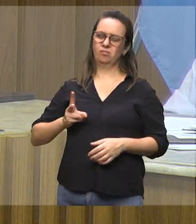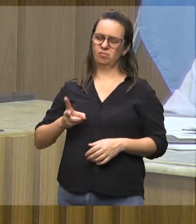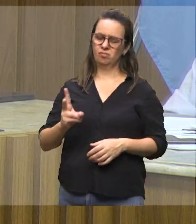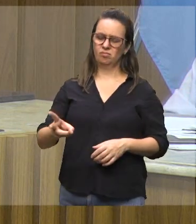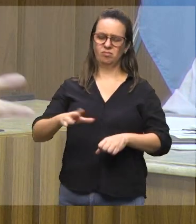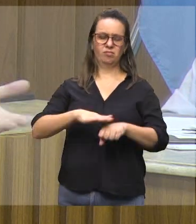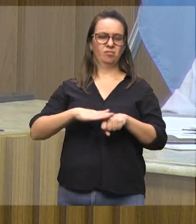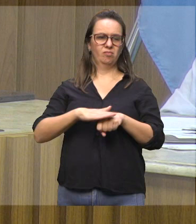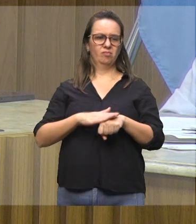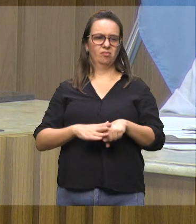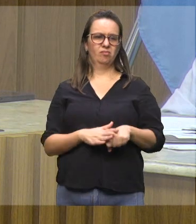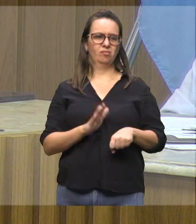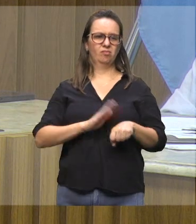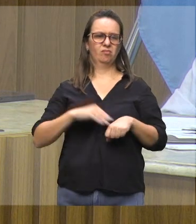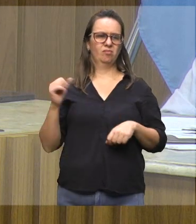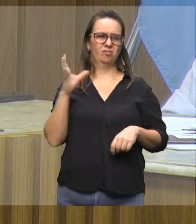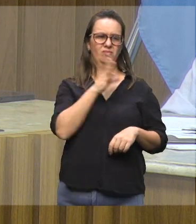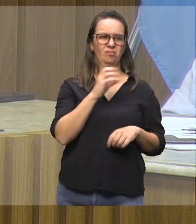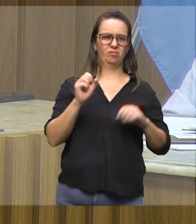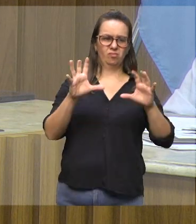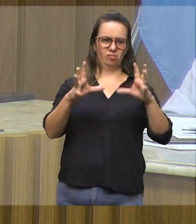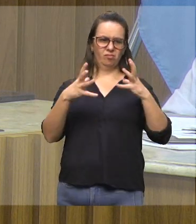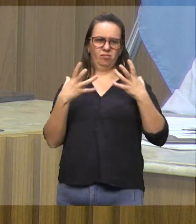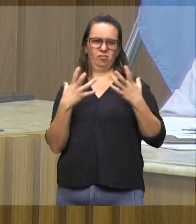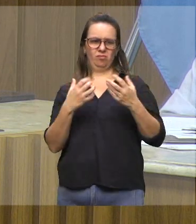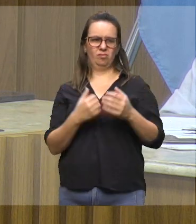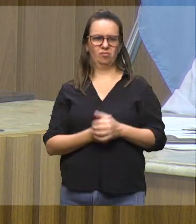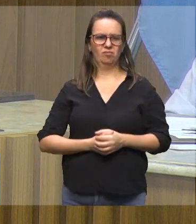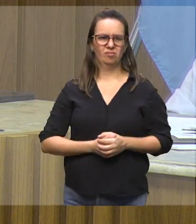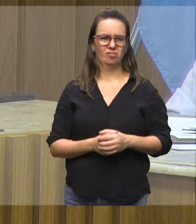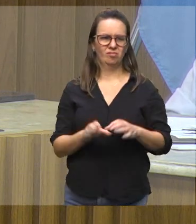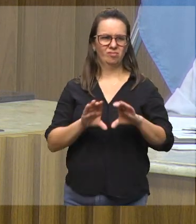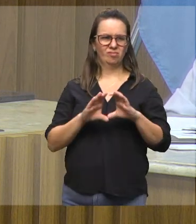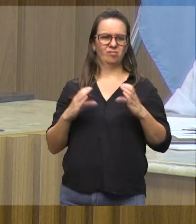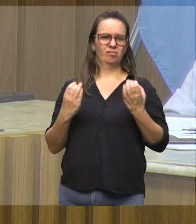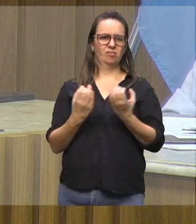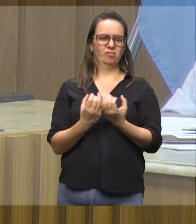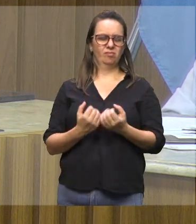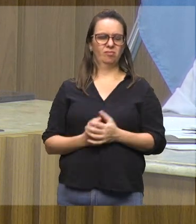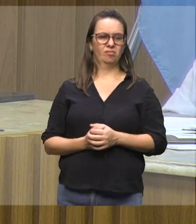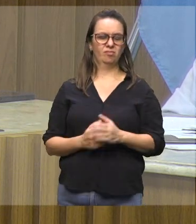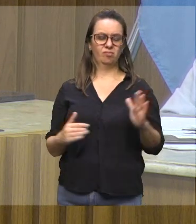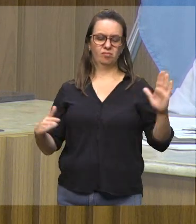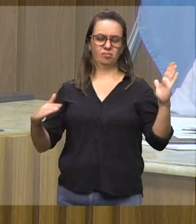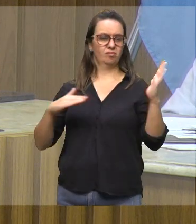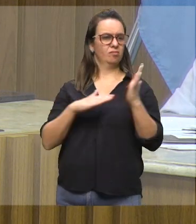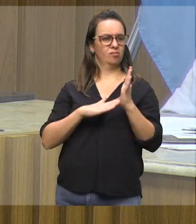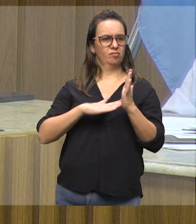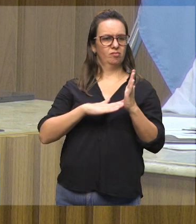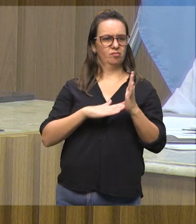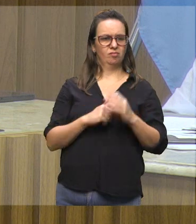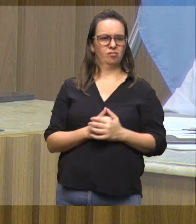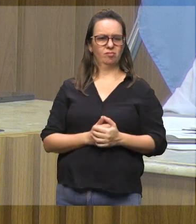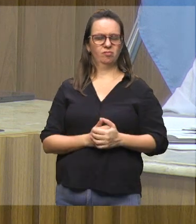mas o mais breve possível, né, para que possa atender aí a nossa comunidade. Para finalizar, senhora presidente,